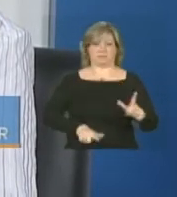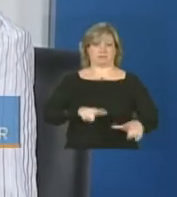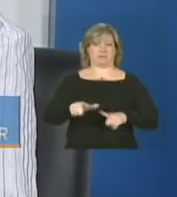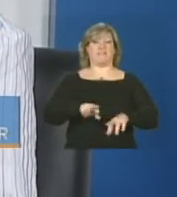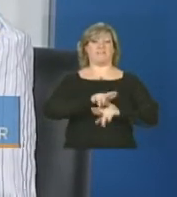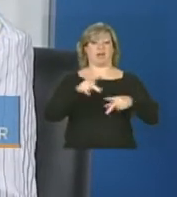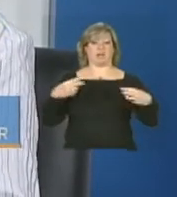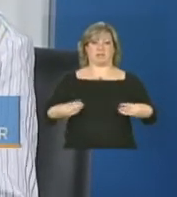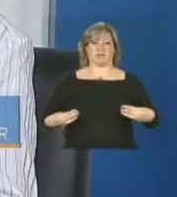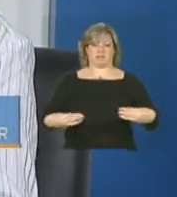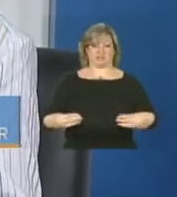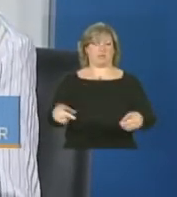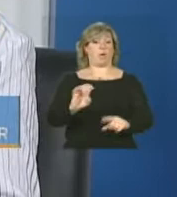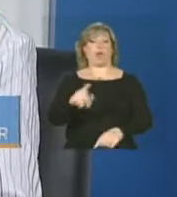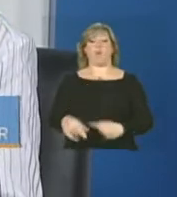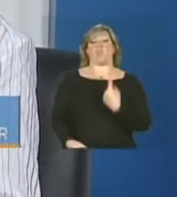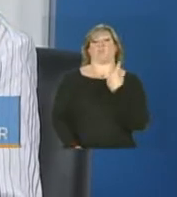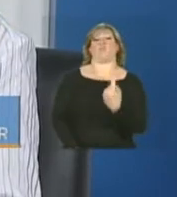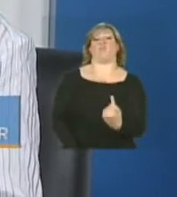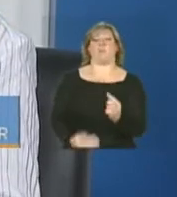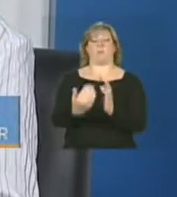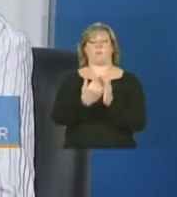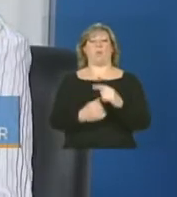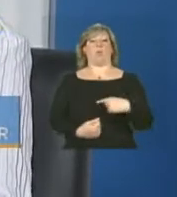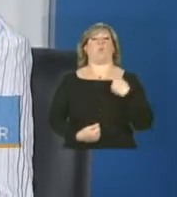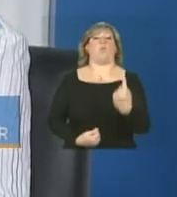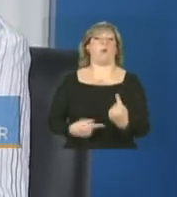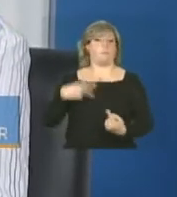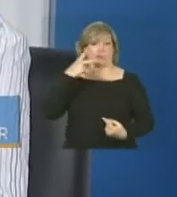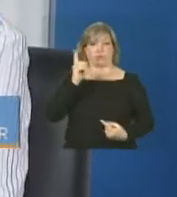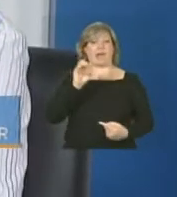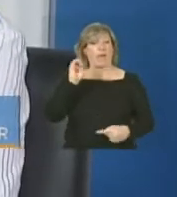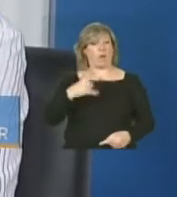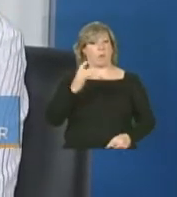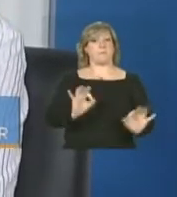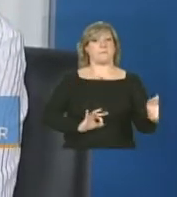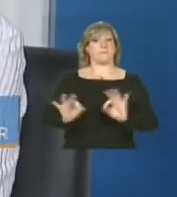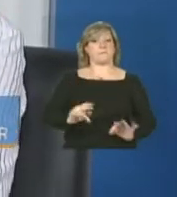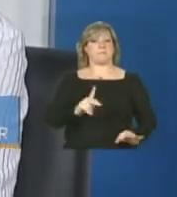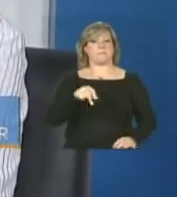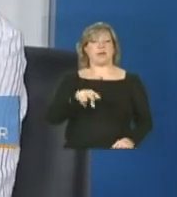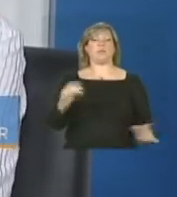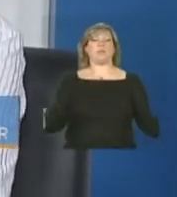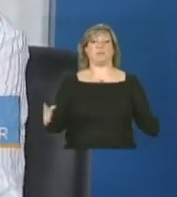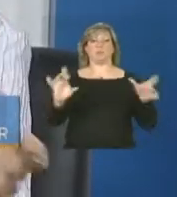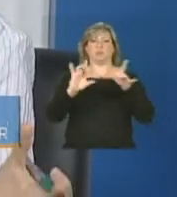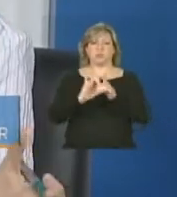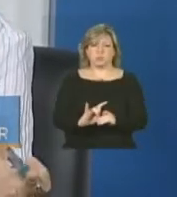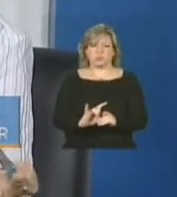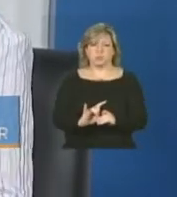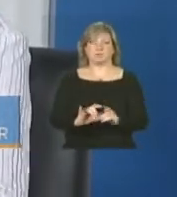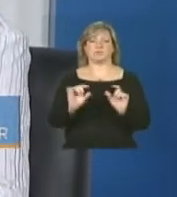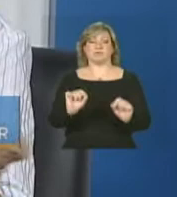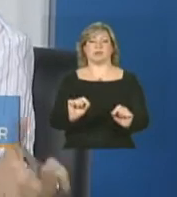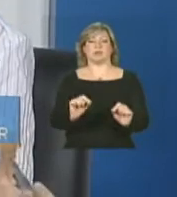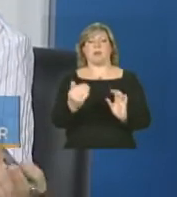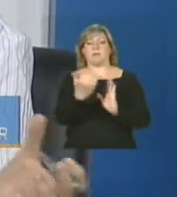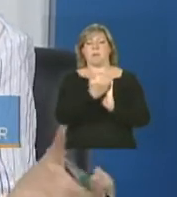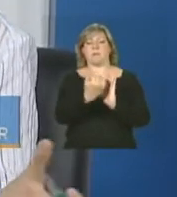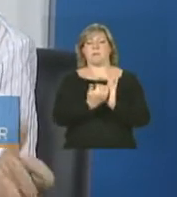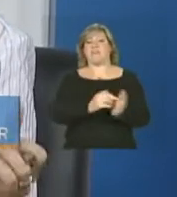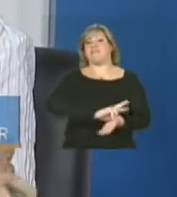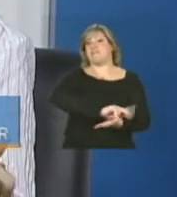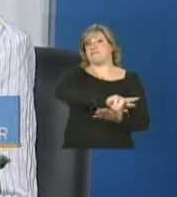ministérios. Não é, então, um programa nem uma política, é um plano que está associado a programas e